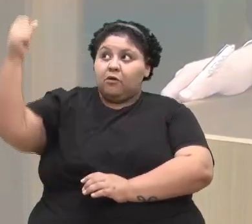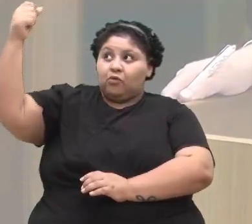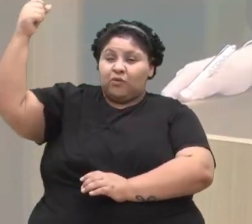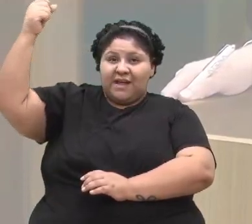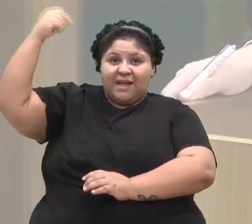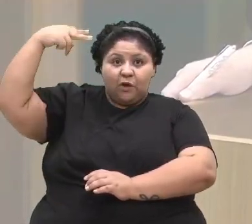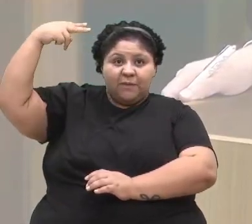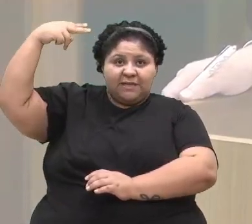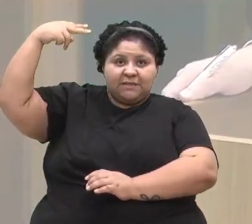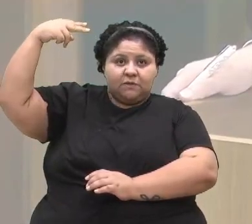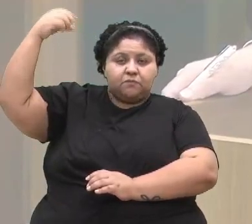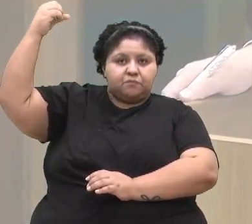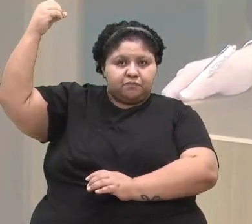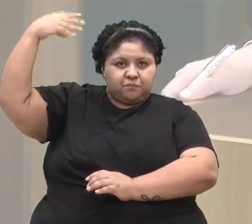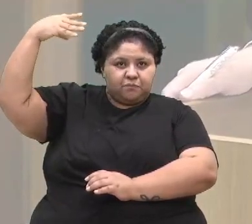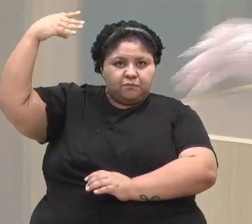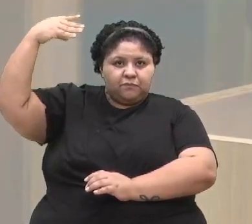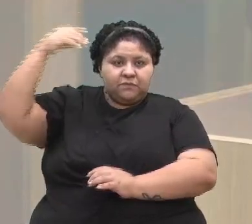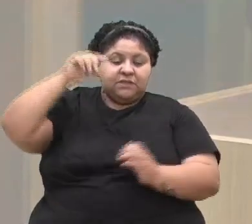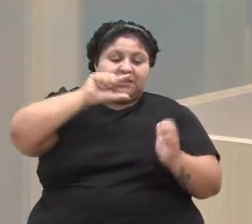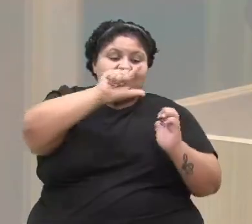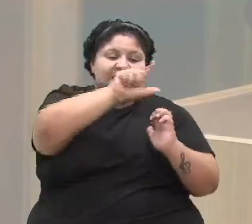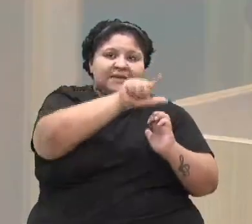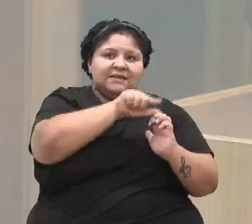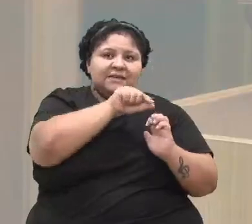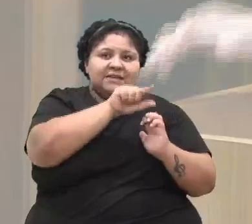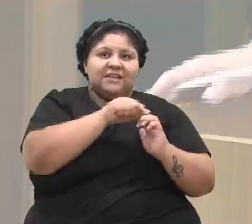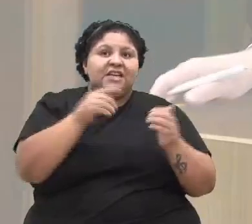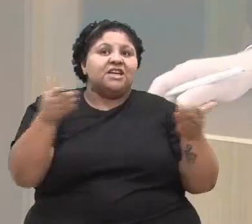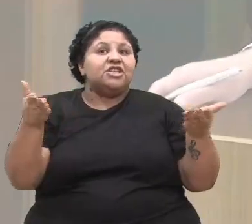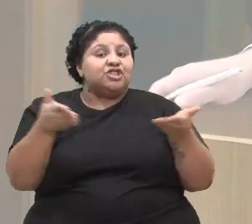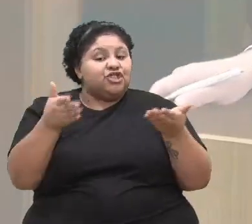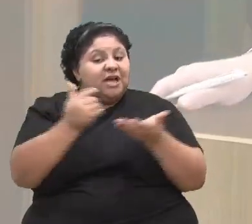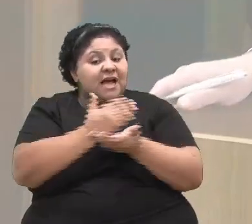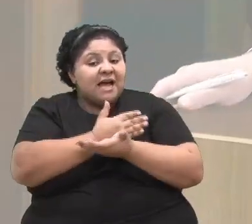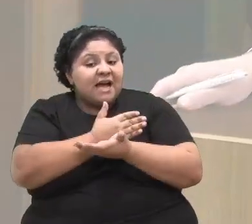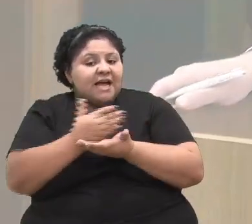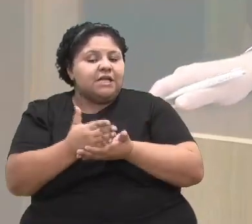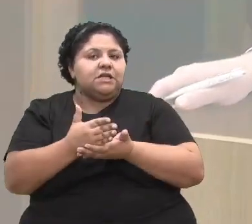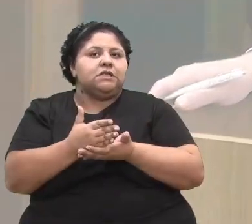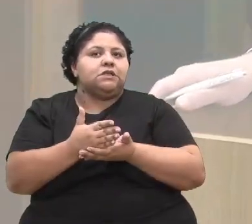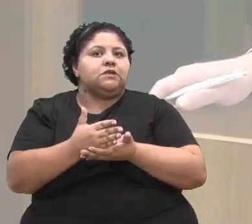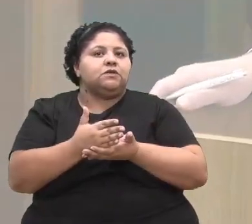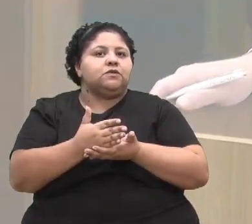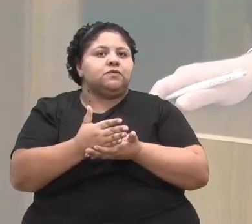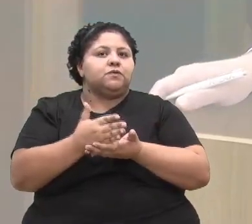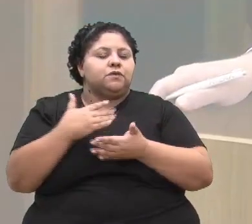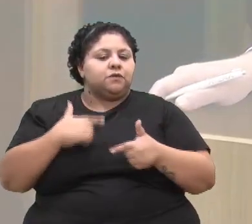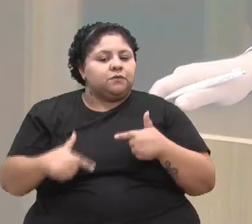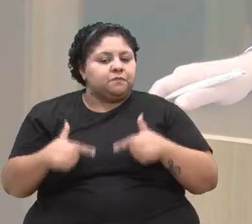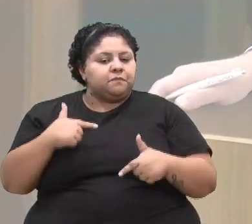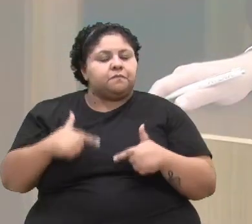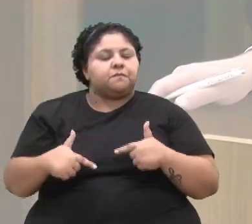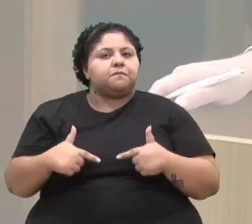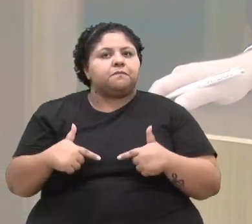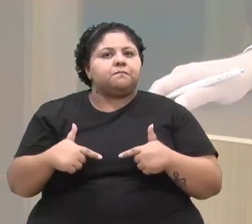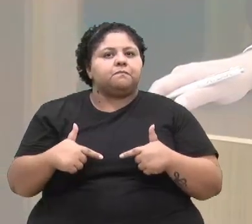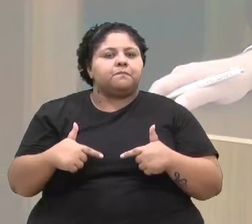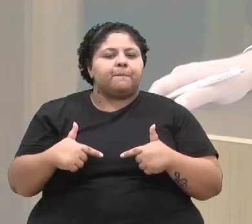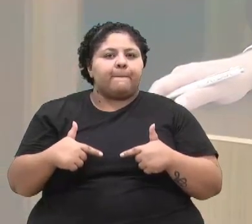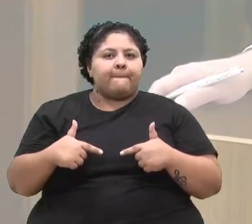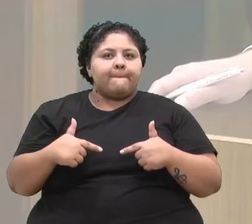iluminação, que a empresa já deu início, então, start dos trabalhos